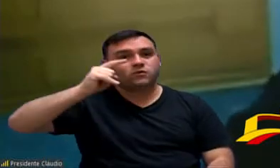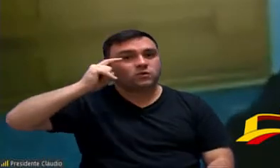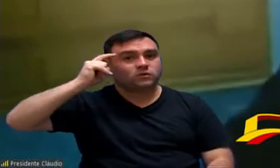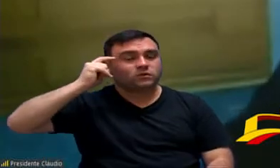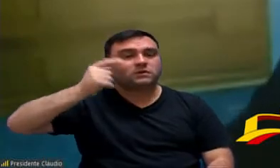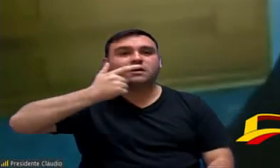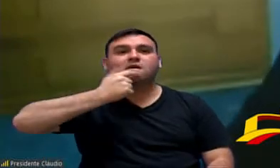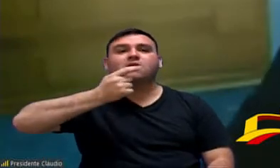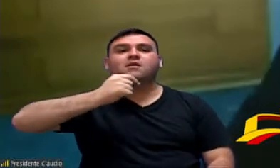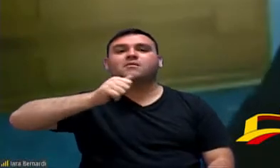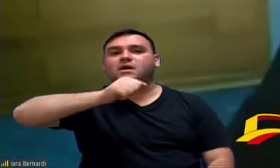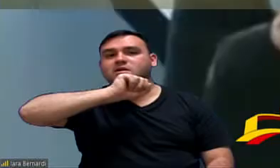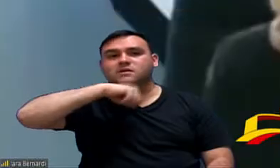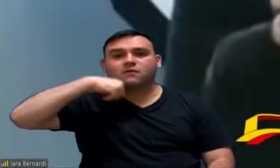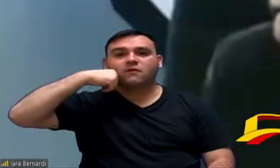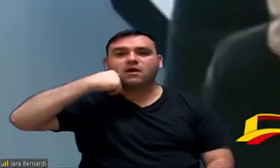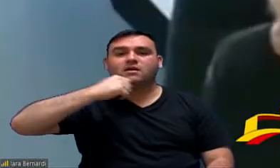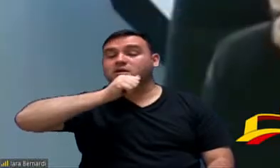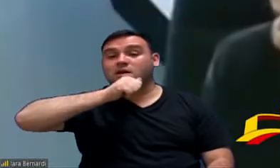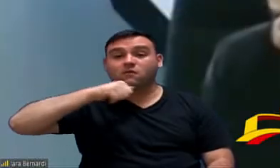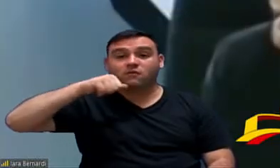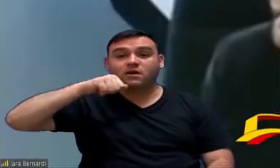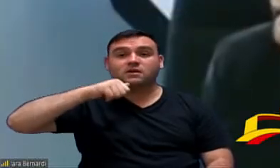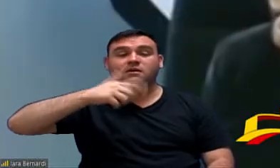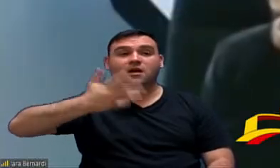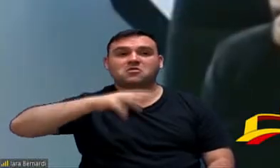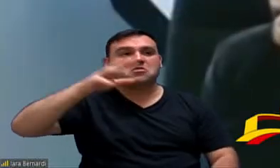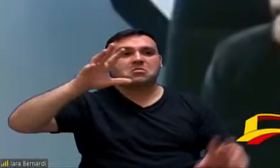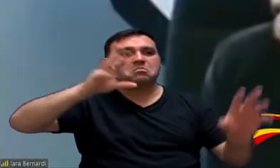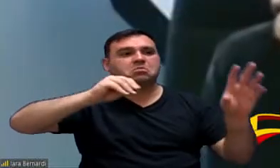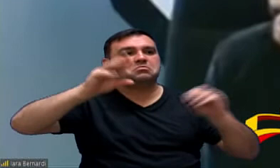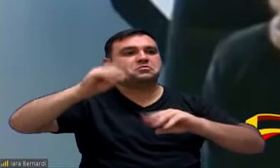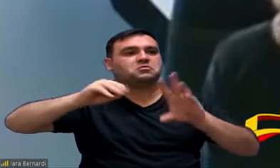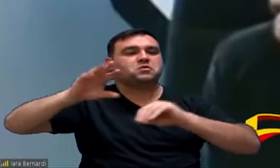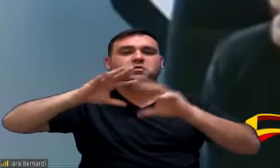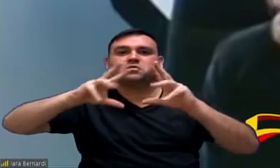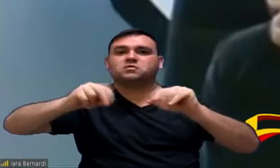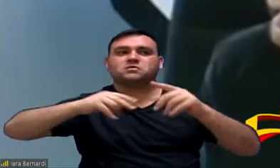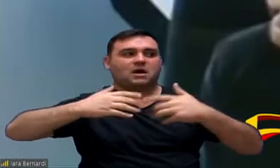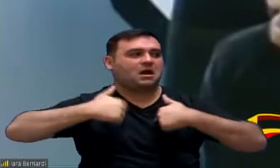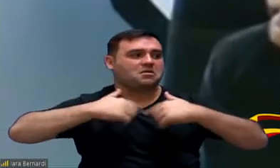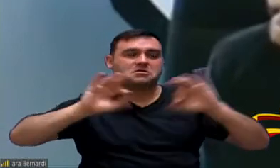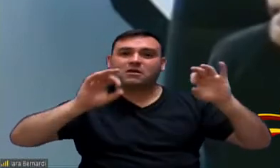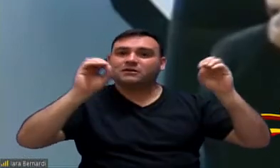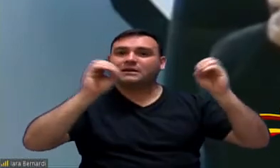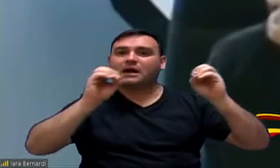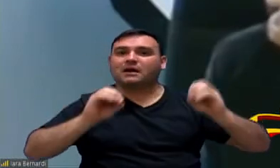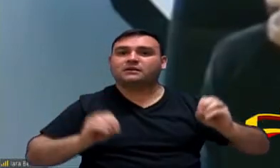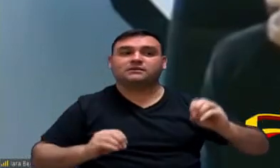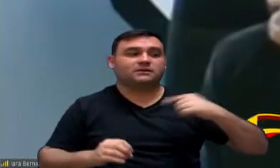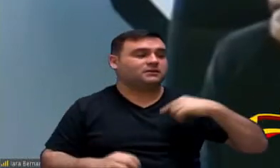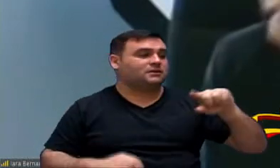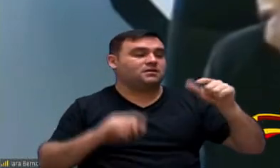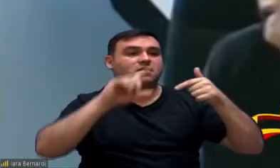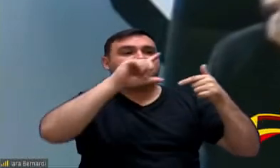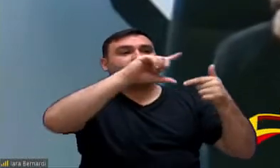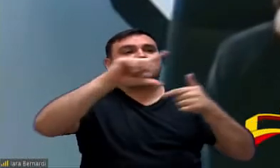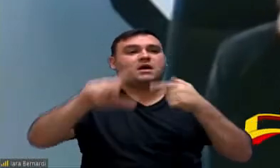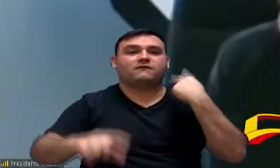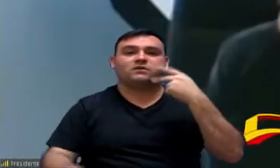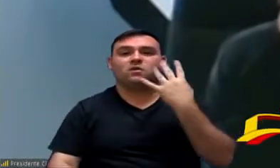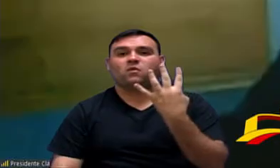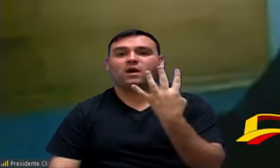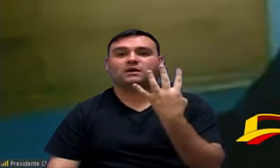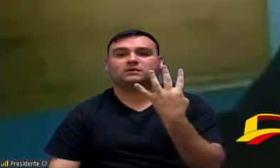Donizete, o Silvano, não, Júnior, não. Fernando Lino, agora sumiu. Para mim, não. Agora sumiu. Estou vendo quatro vereador vereadores. Vereador Yara, estou vendo a